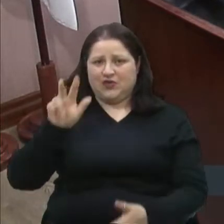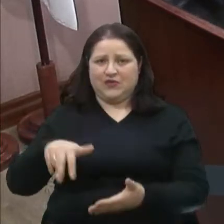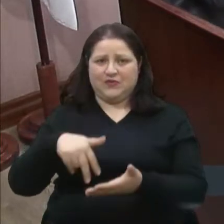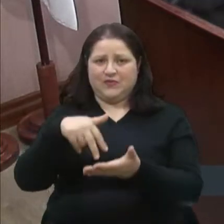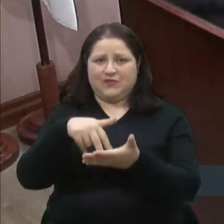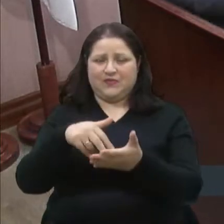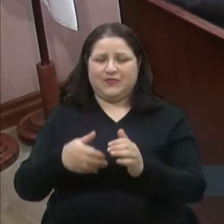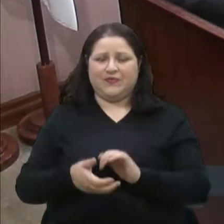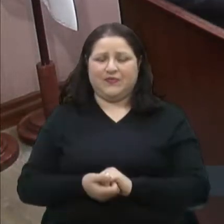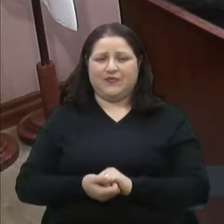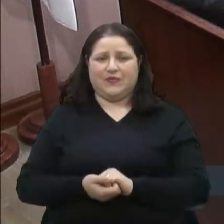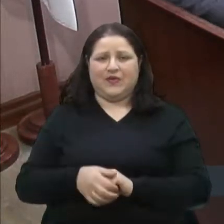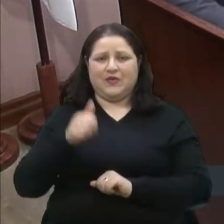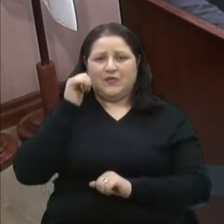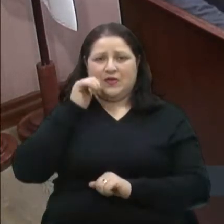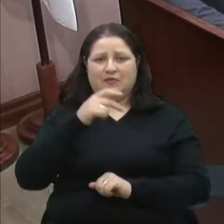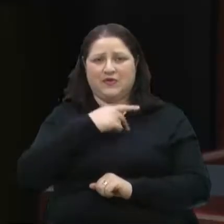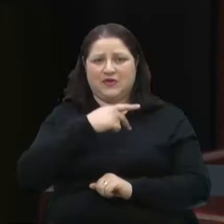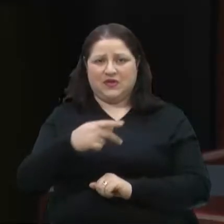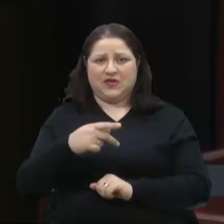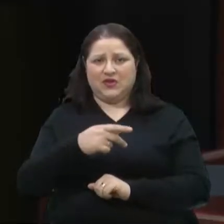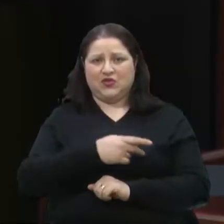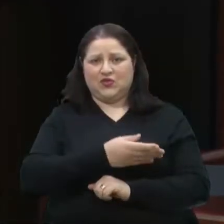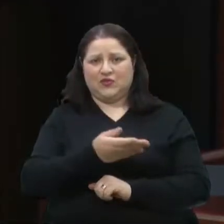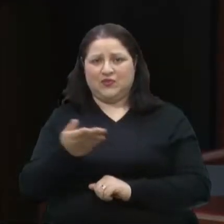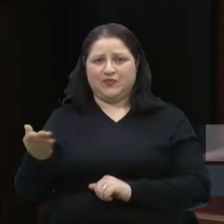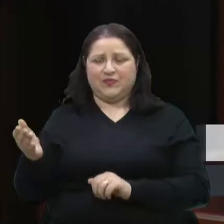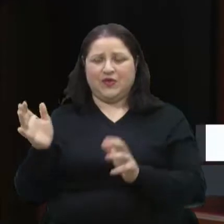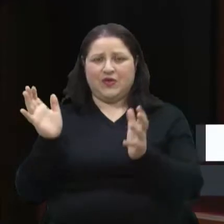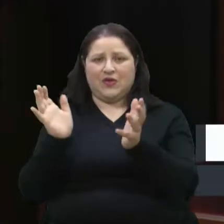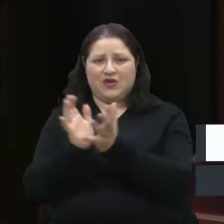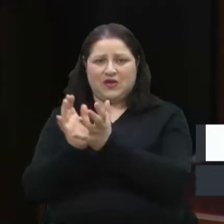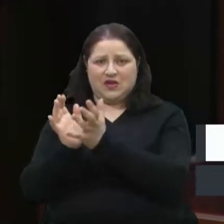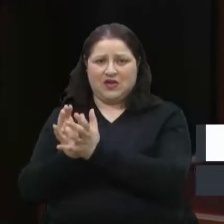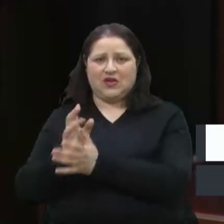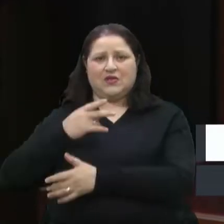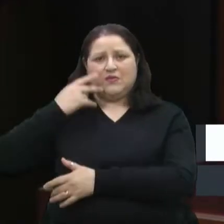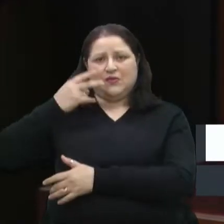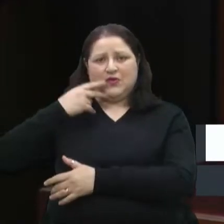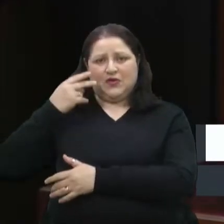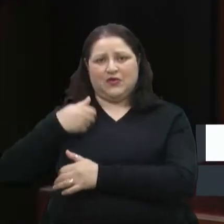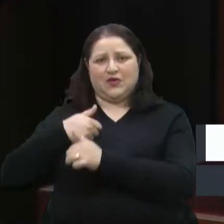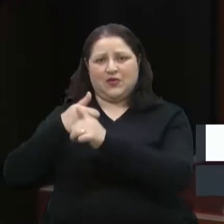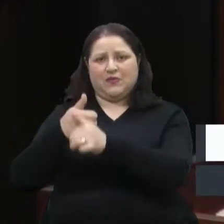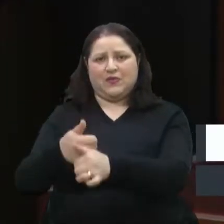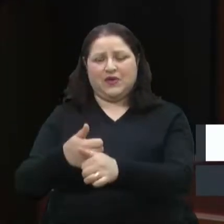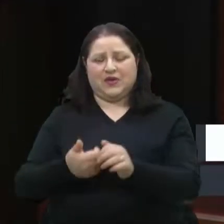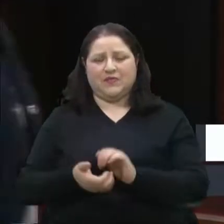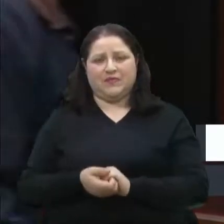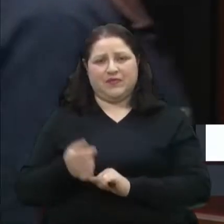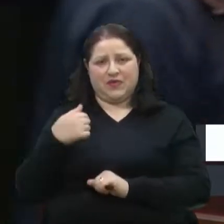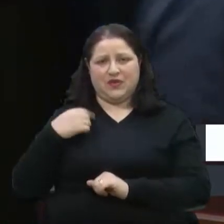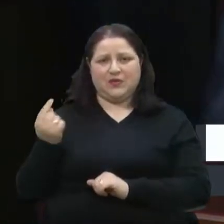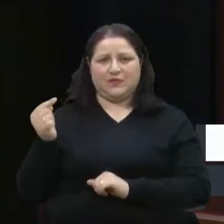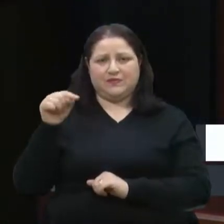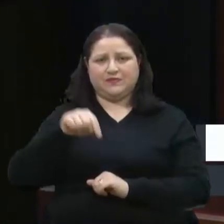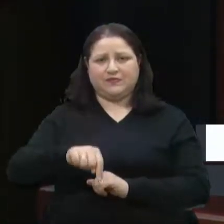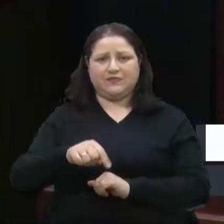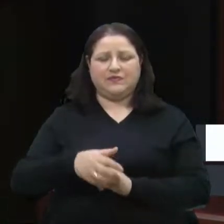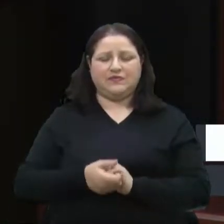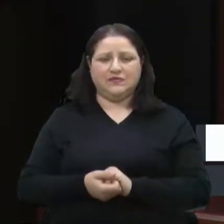Senhora presidente, queridos colegas, povo que nos acompanha. Gente, eu venho aqui hoje,